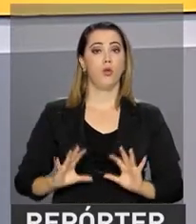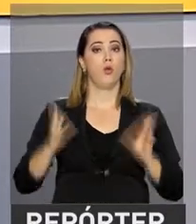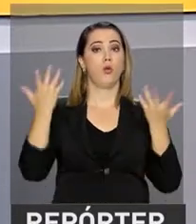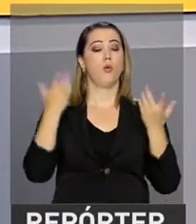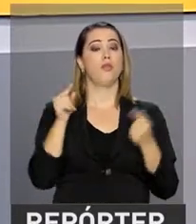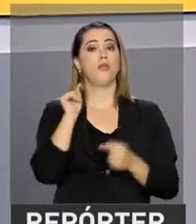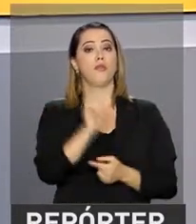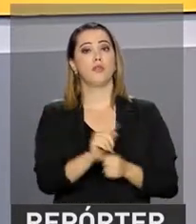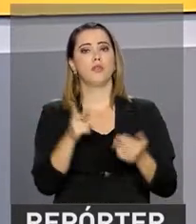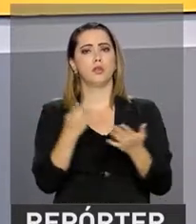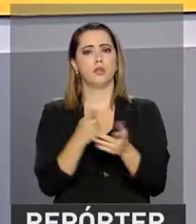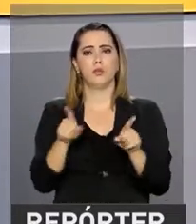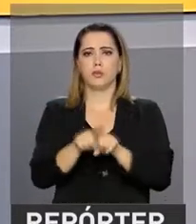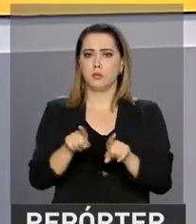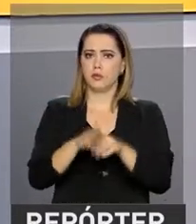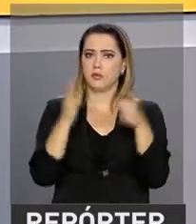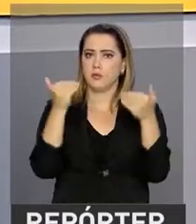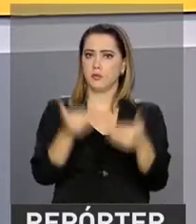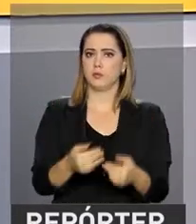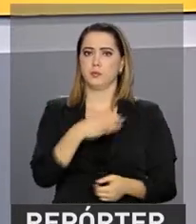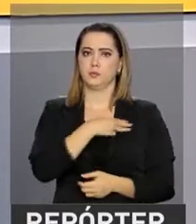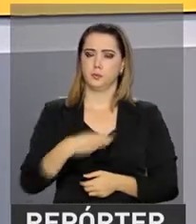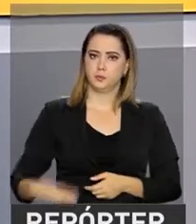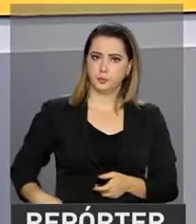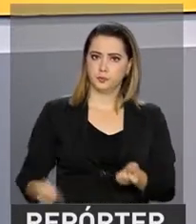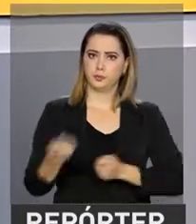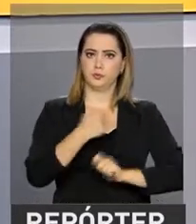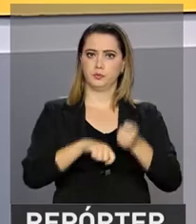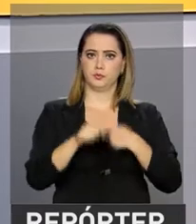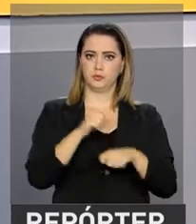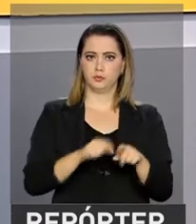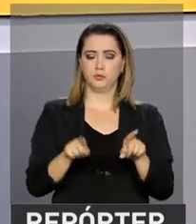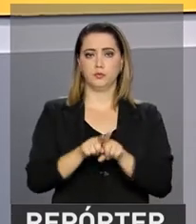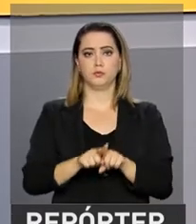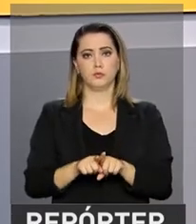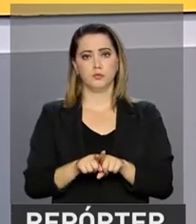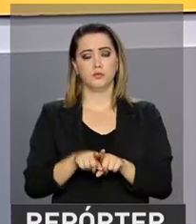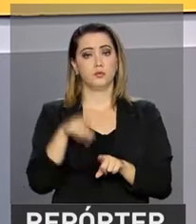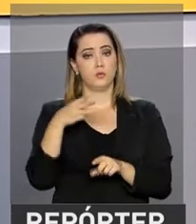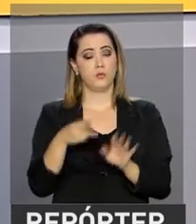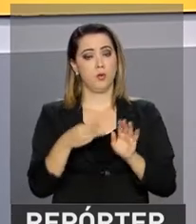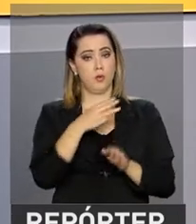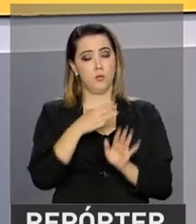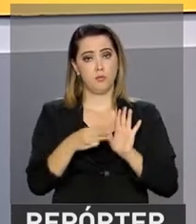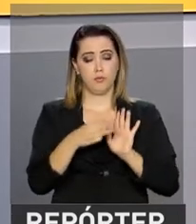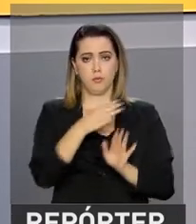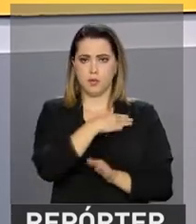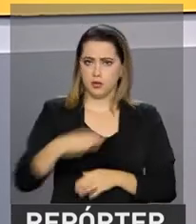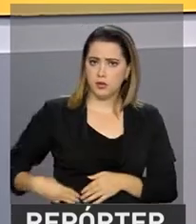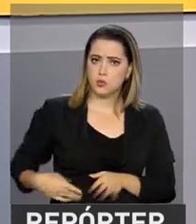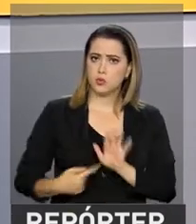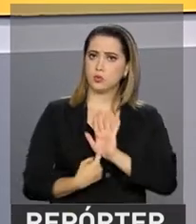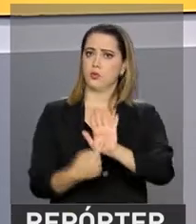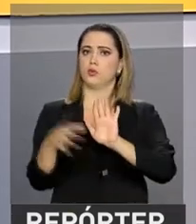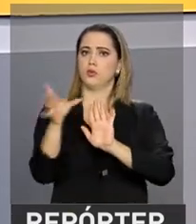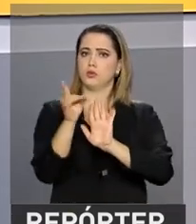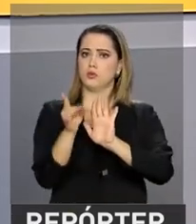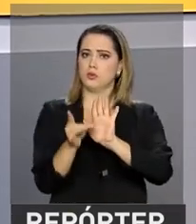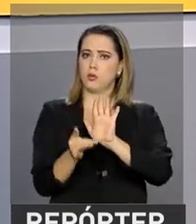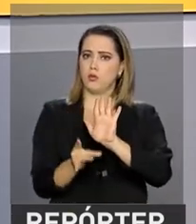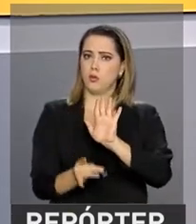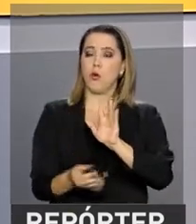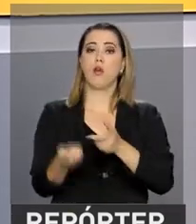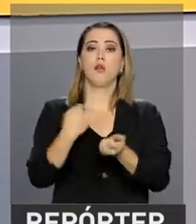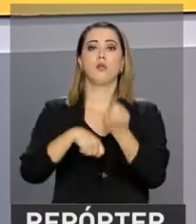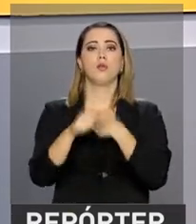do financial times contou também com a presença do ministro da fazenda henrique meirelles o ministro apresentou um quadro promissor da economia